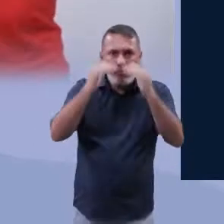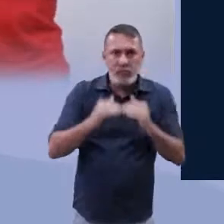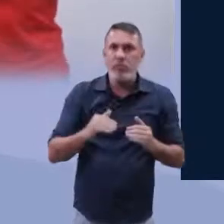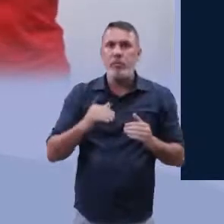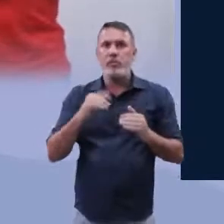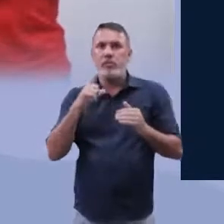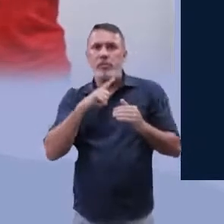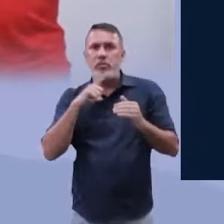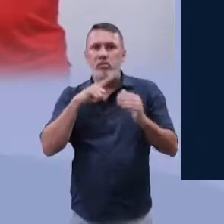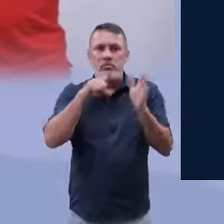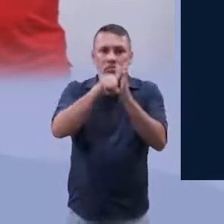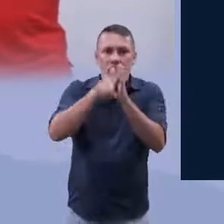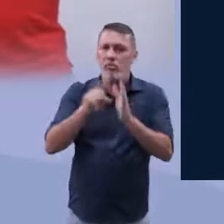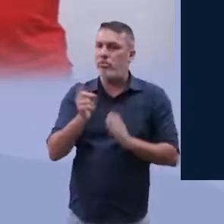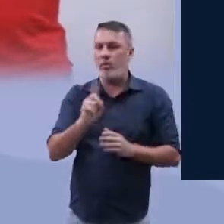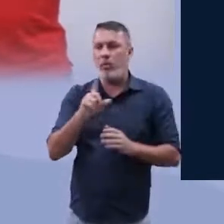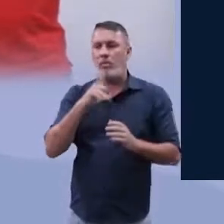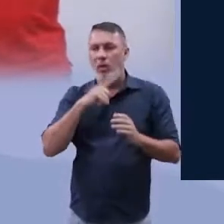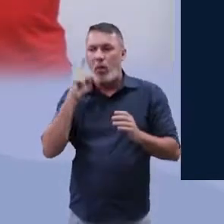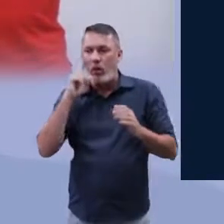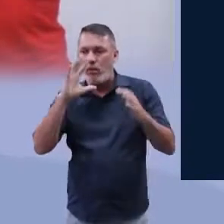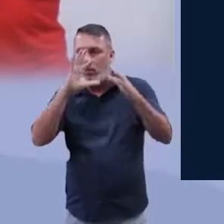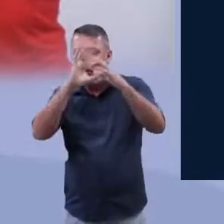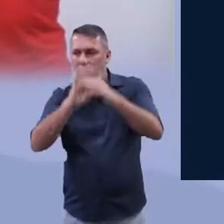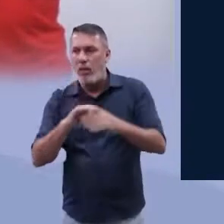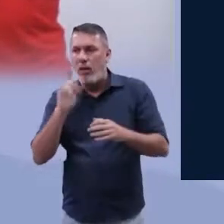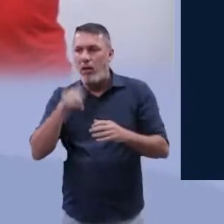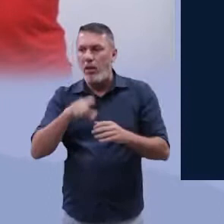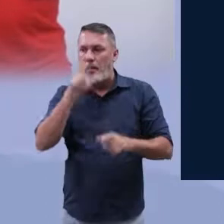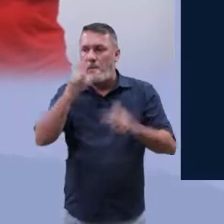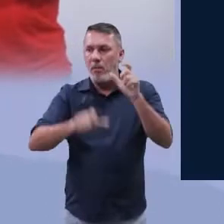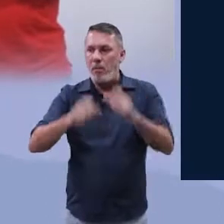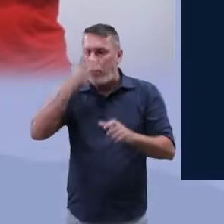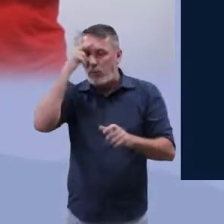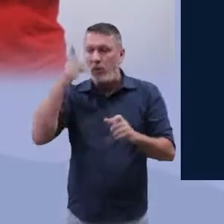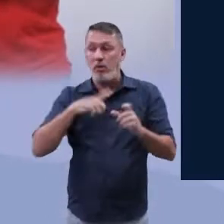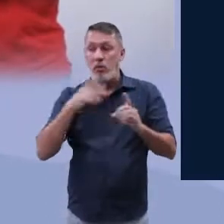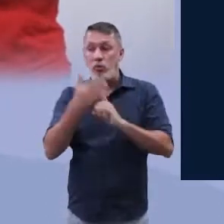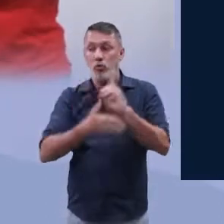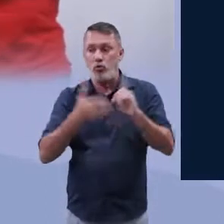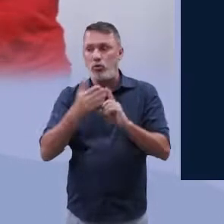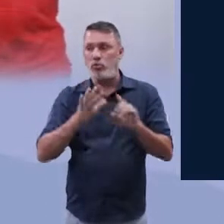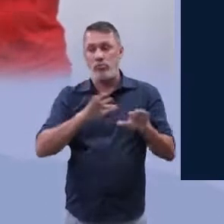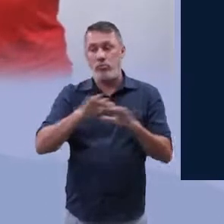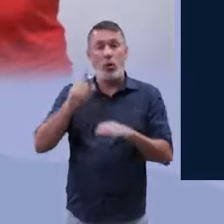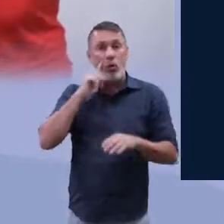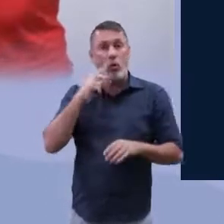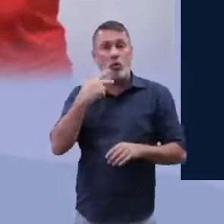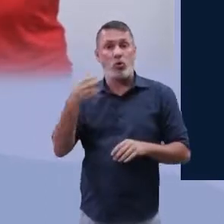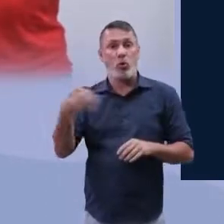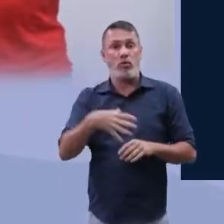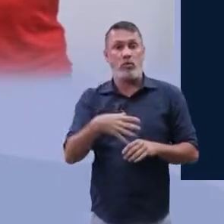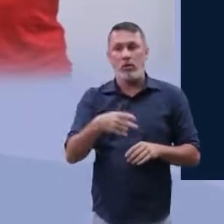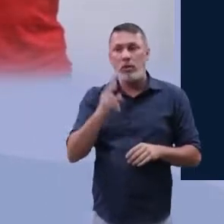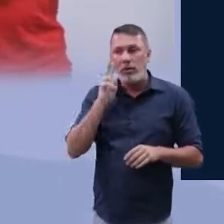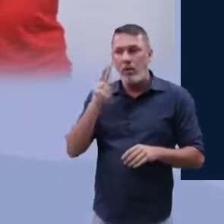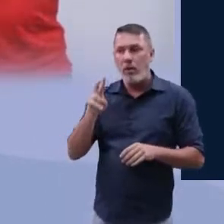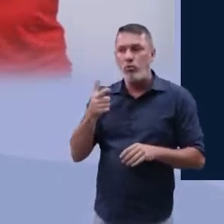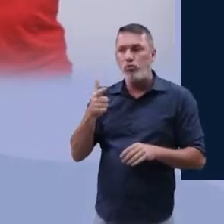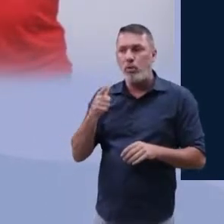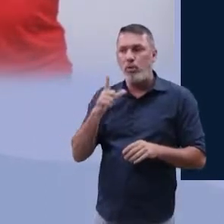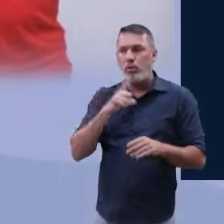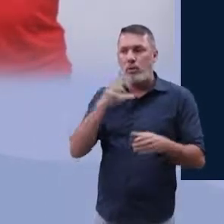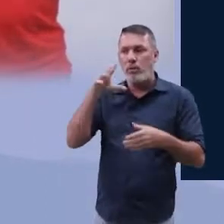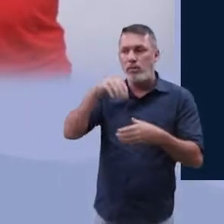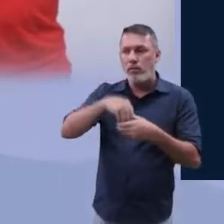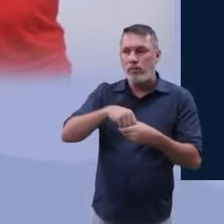inglês. Na forma interrogativa, vamos olhar alguns. Não são conjugados em função da pessoa do discurso. Olha só que novidade. Não